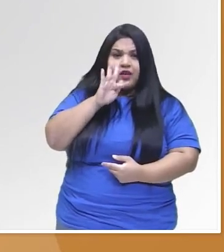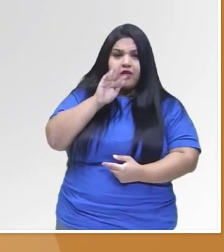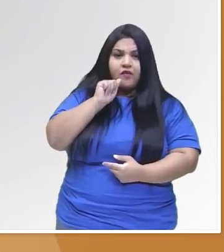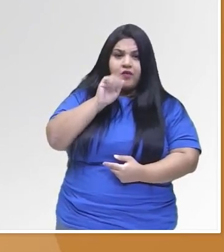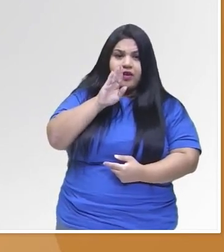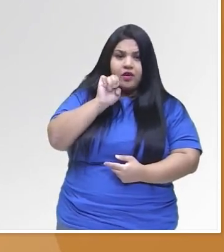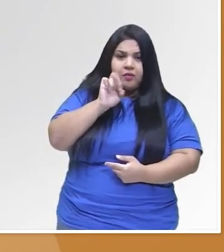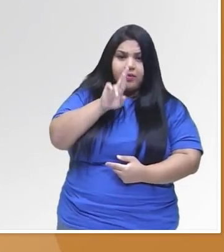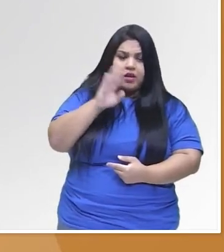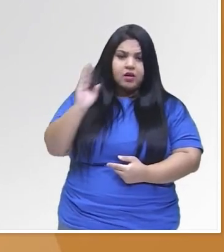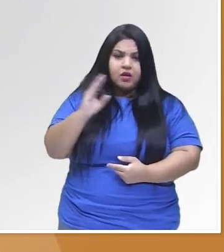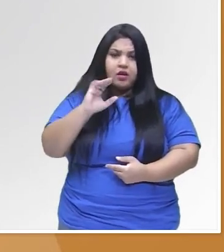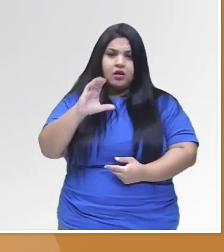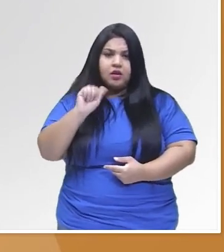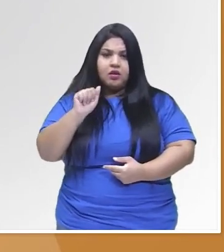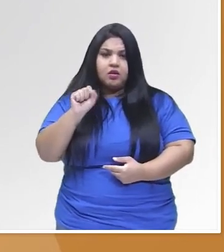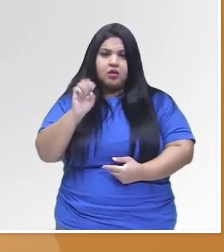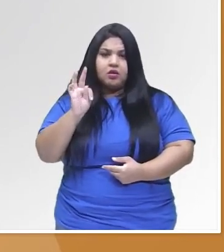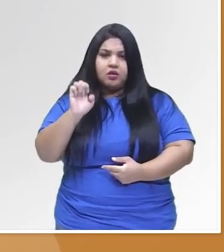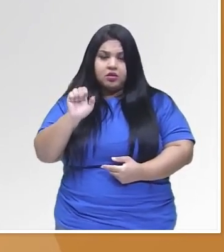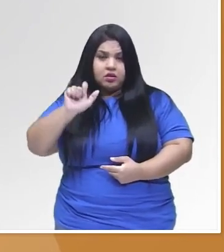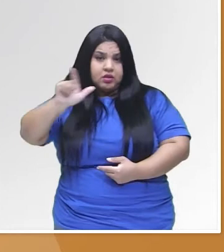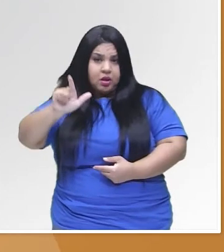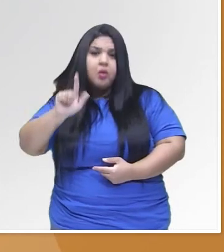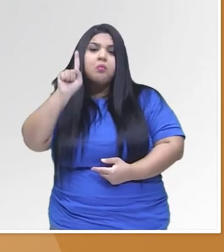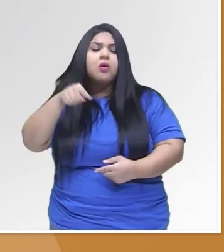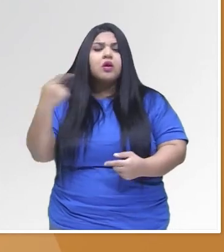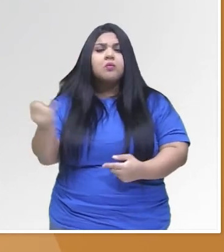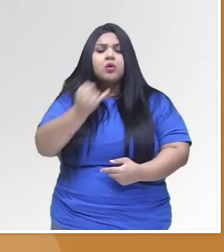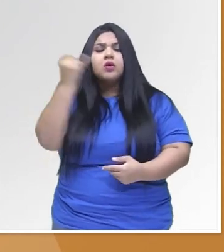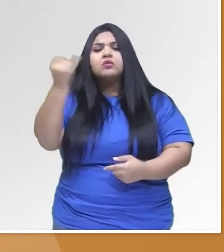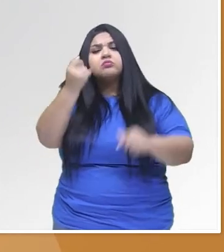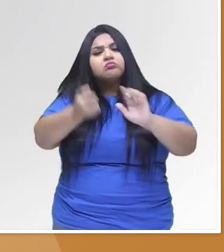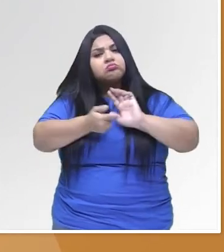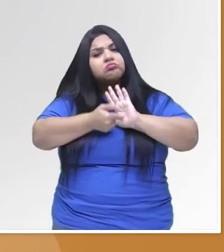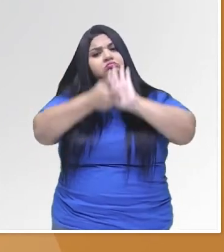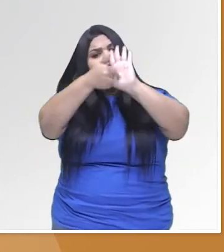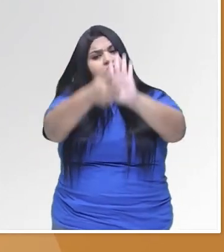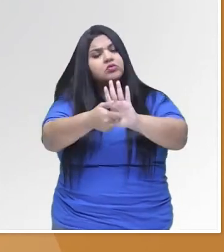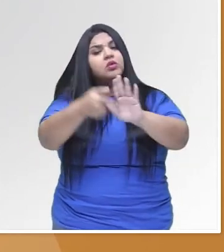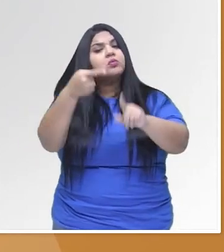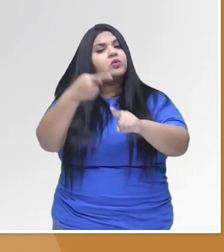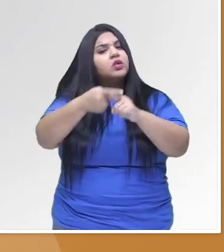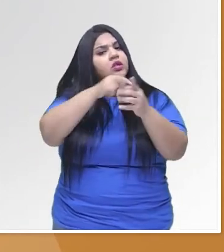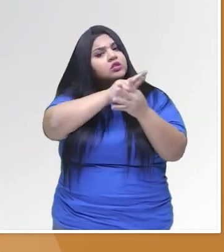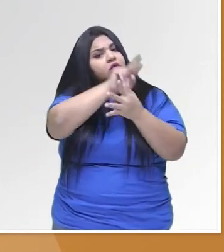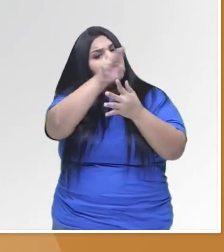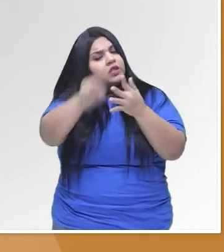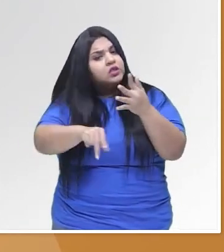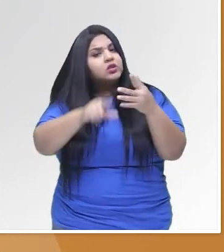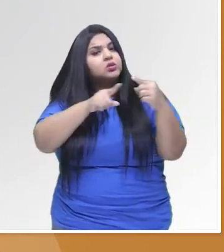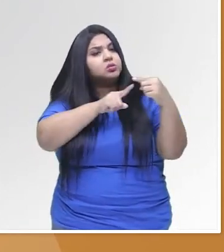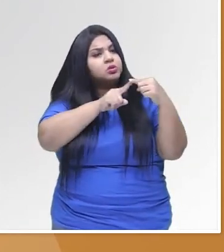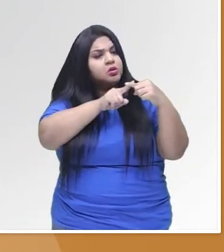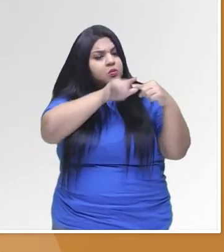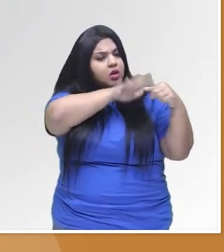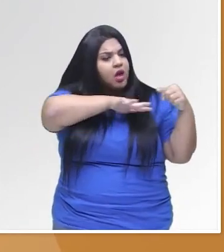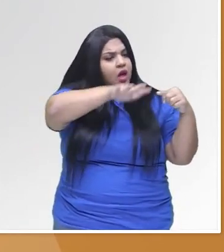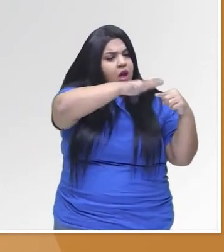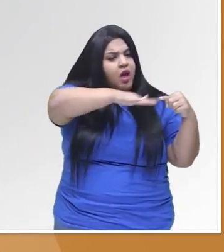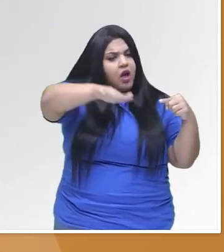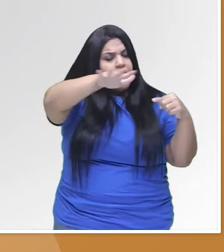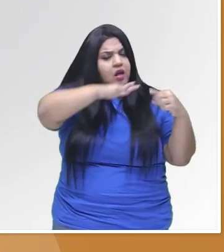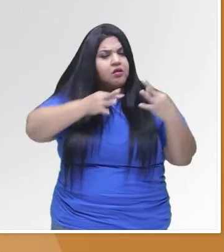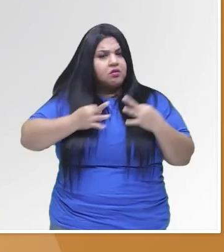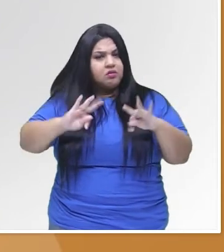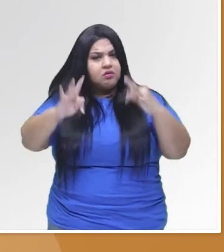tá? É importante também destacar isso porque são diversos tipos, diversos ramos